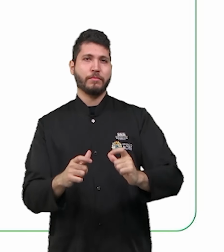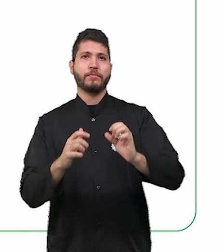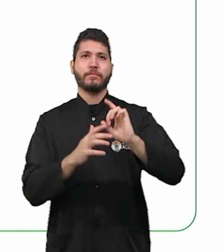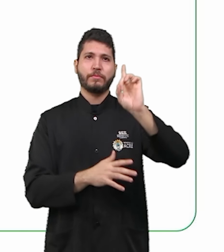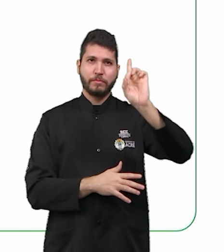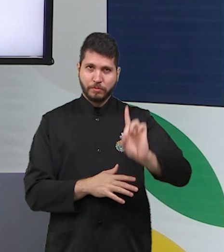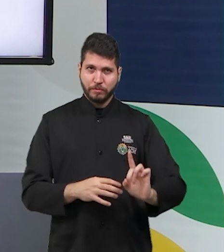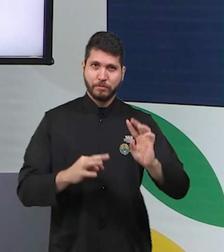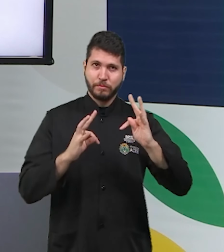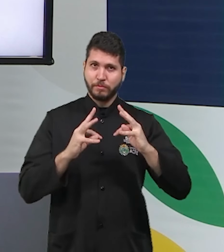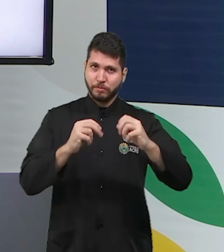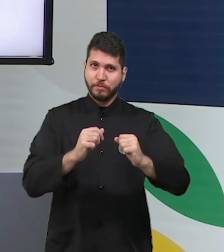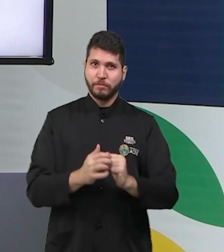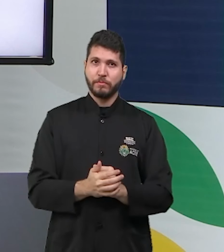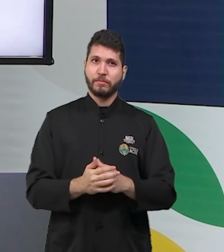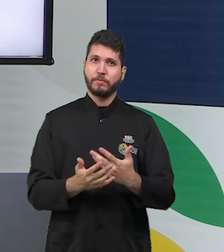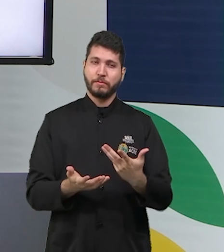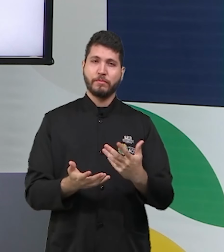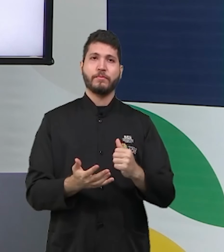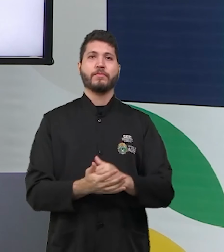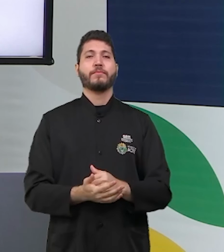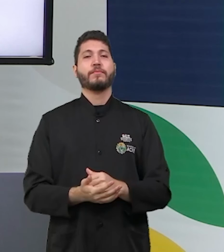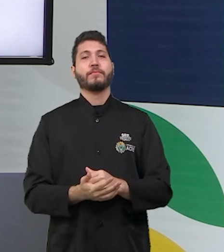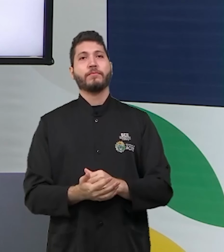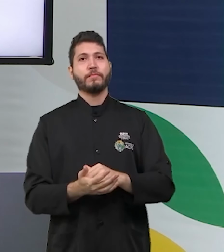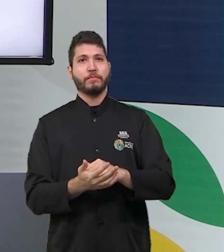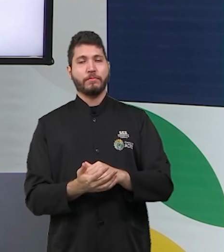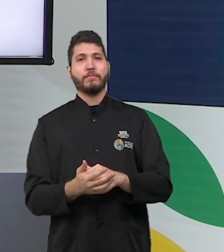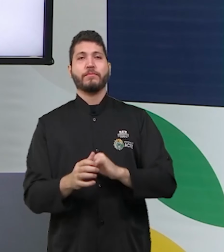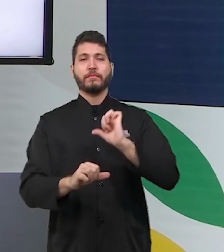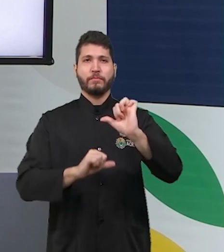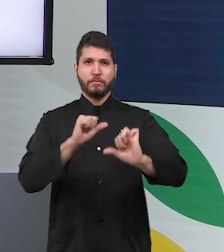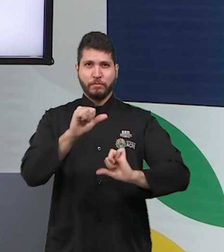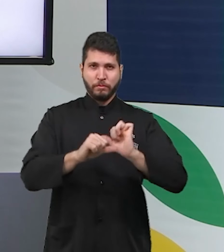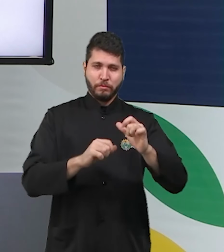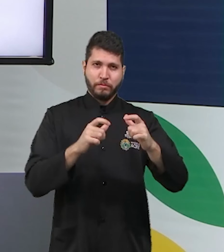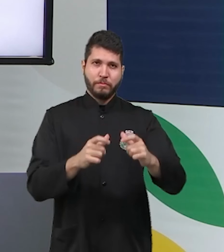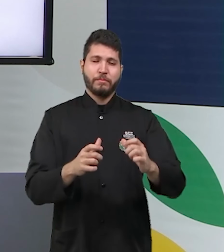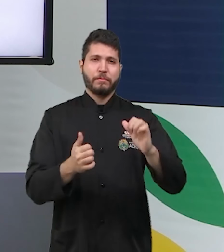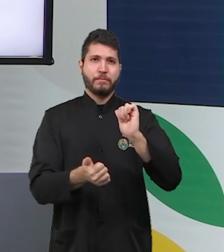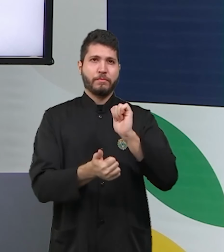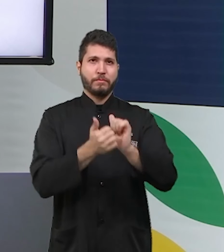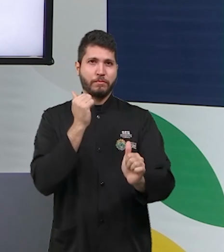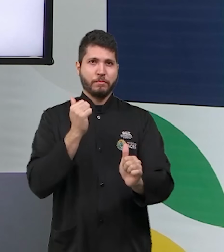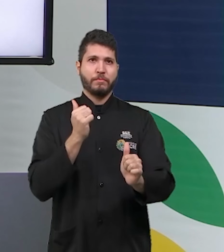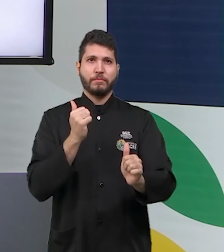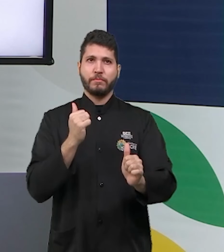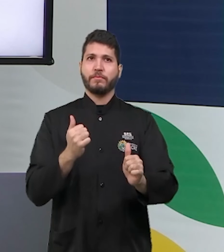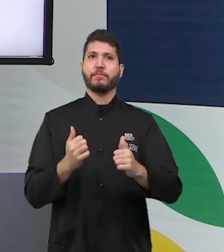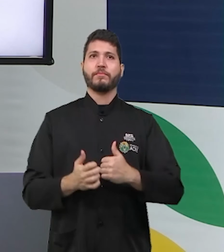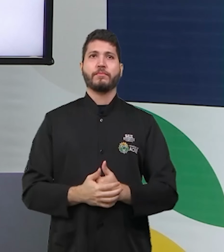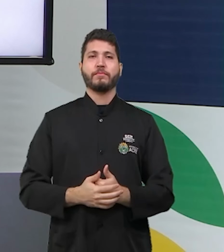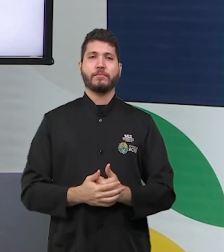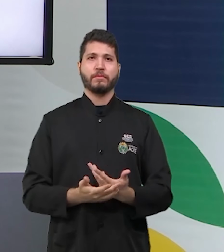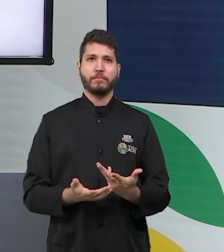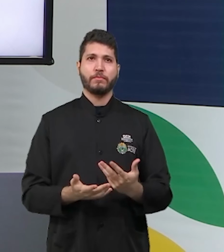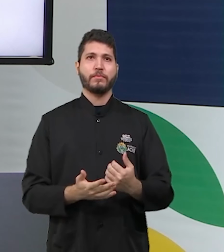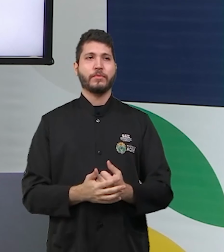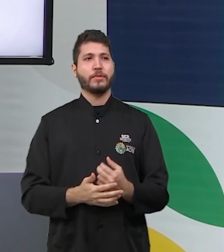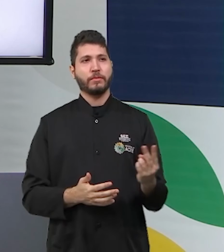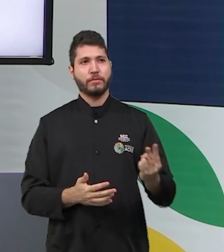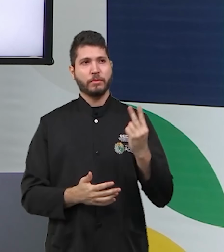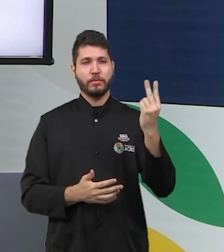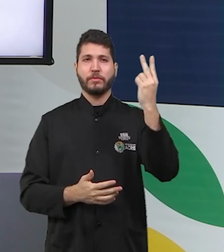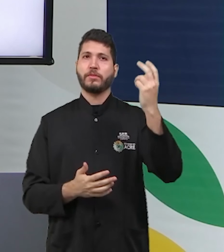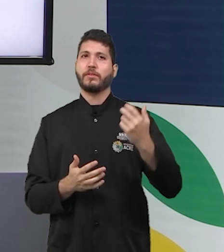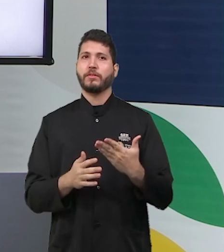todos. Então, transformar esses ambientes em um espaço que o esporte seja direito tanto, né, do menino quanto da menina, do